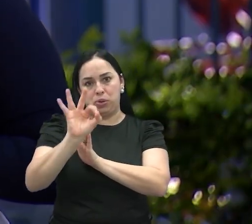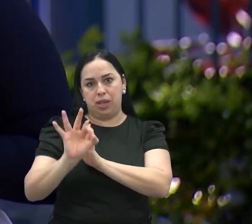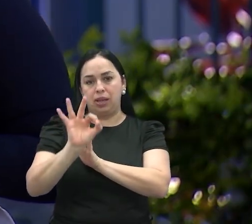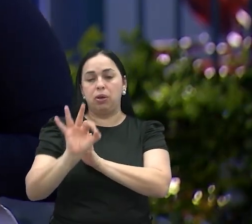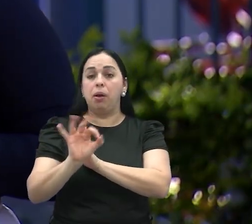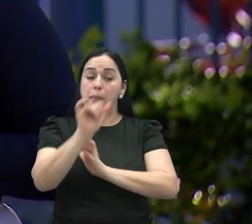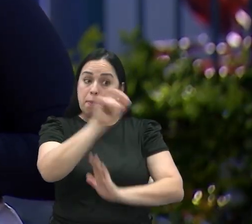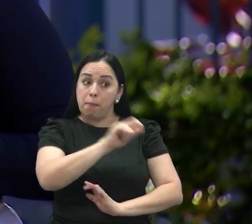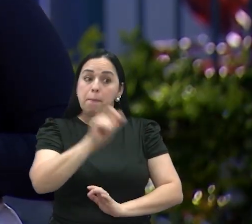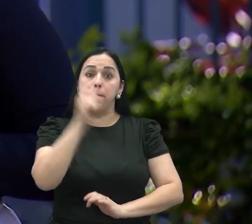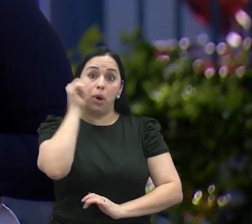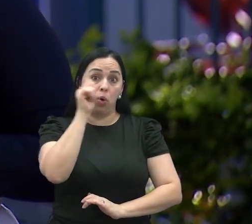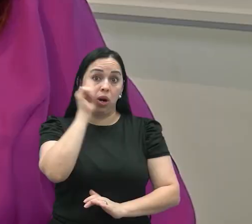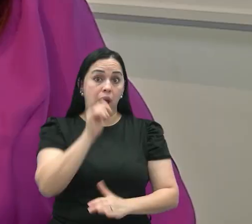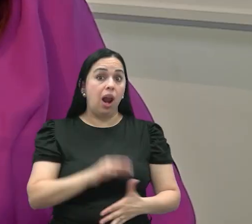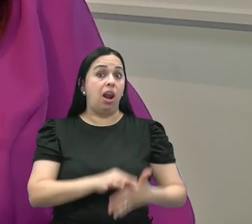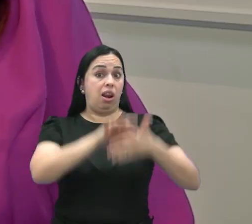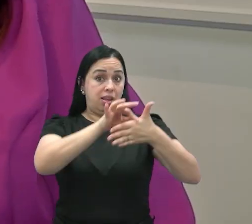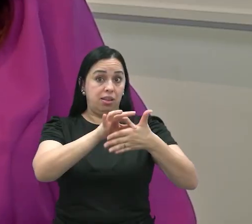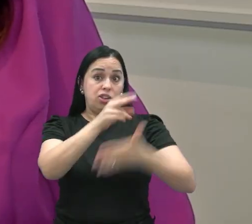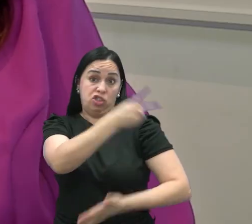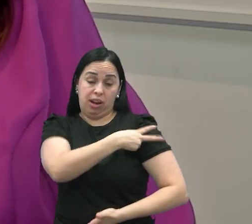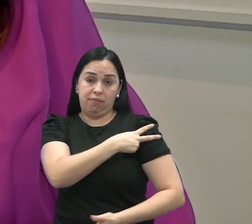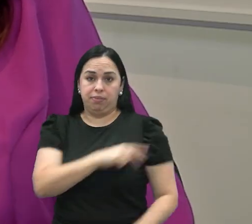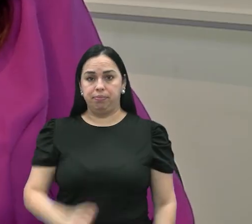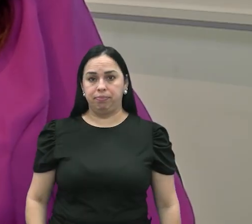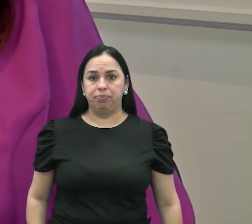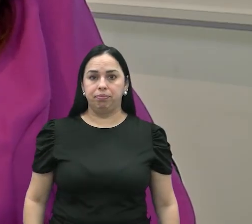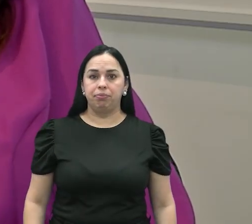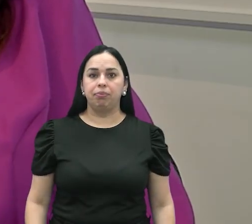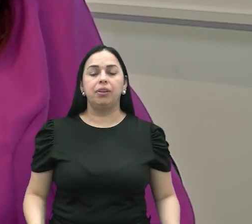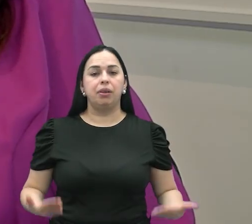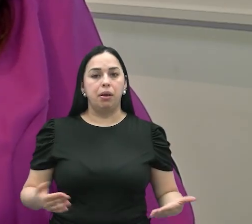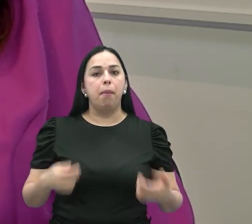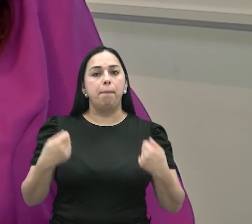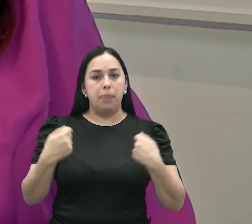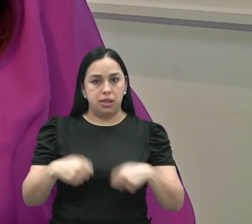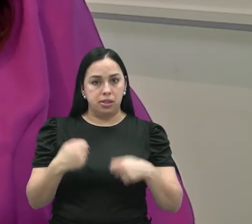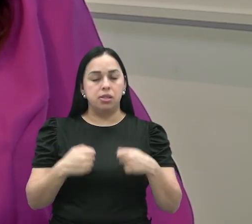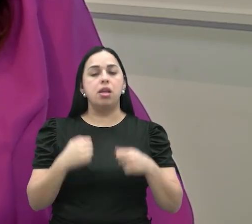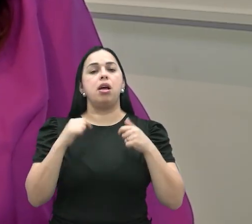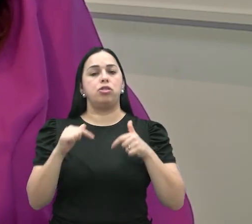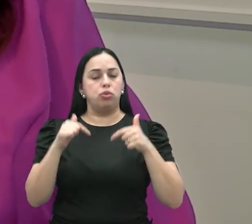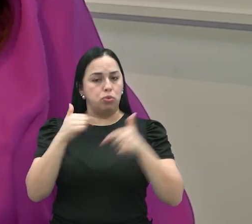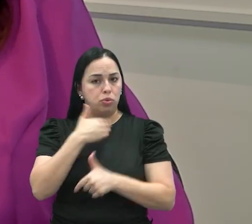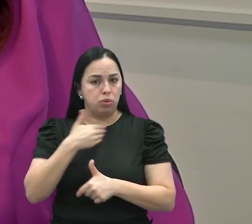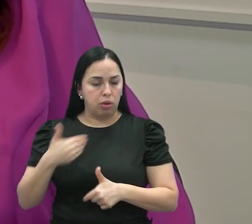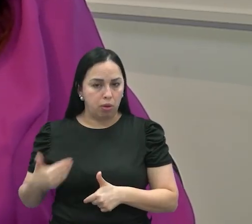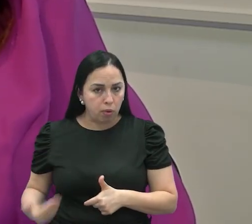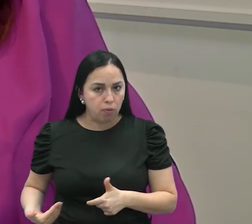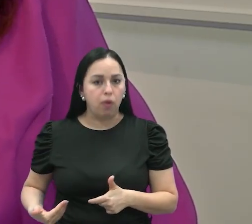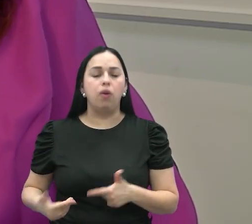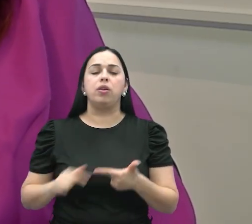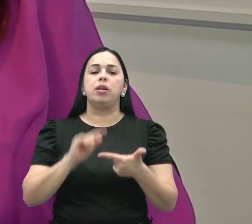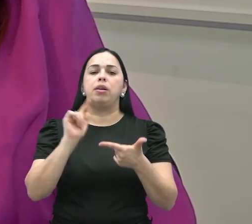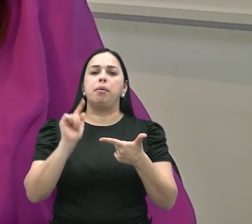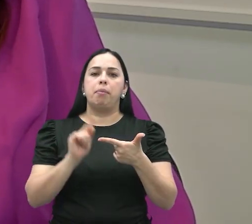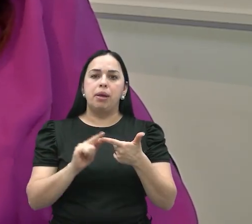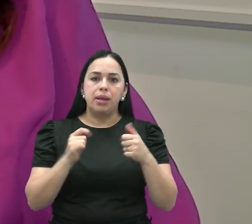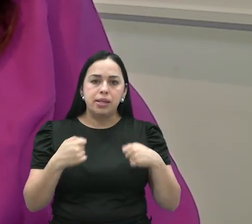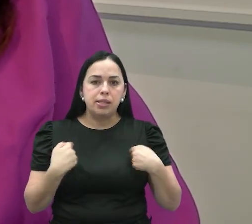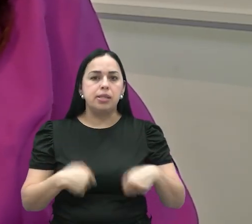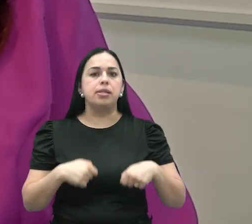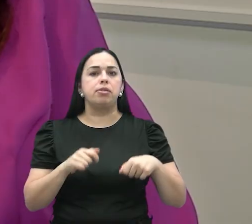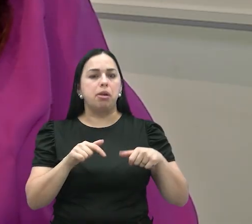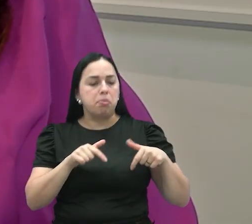liderança até 2030. Realmente precisam haver políticas públicas capazes de promover o